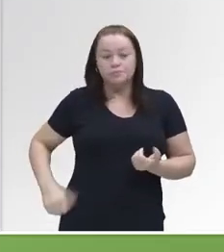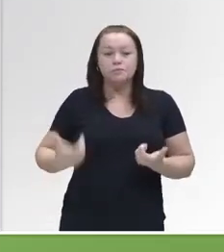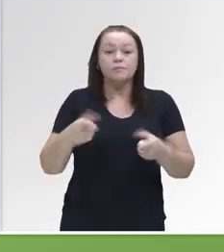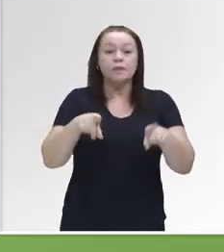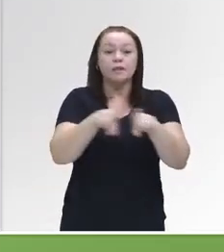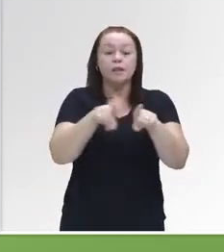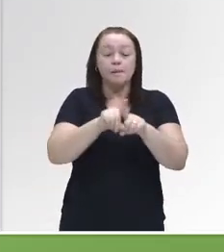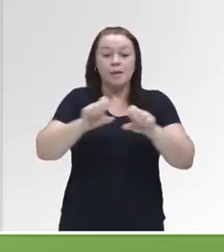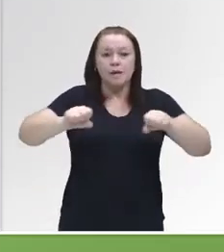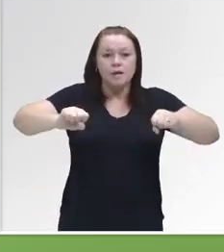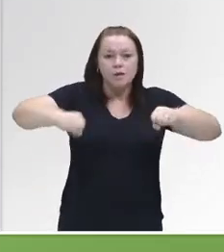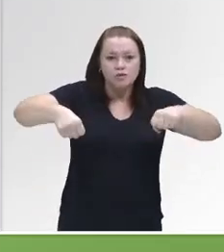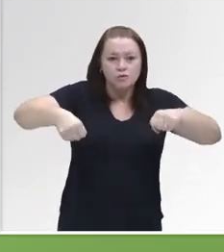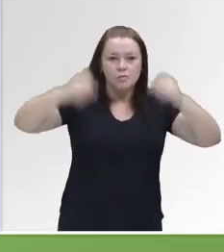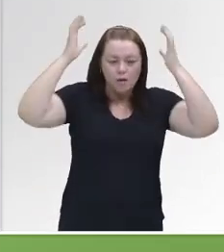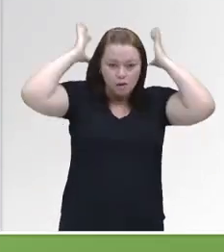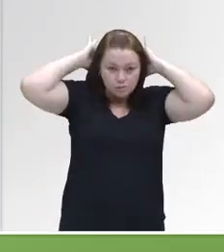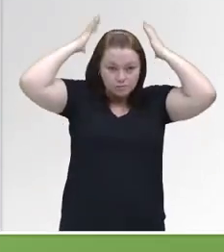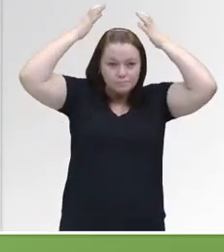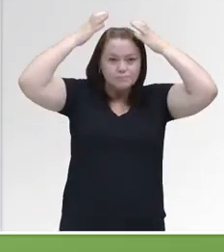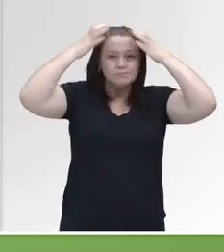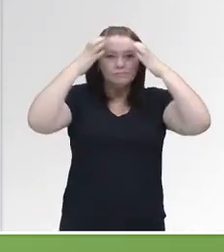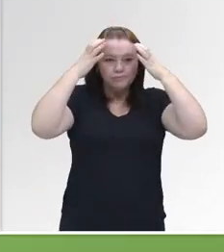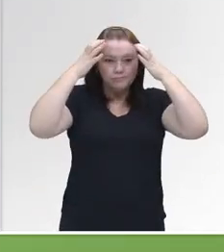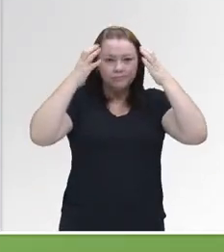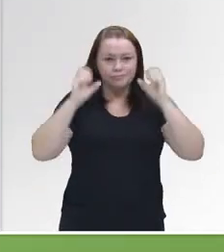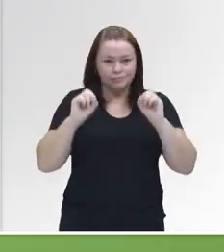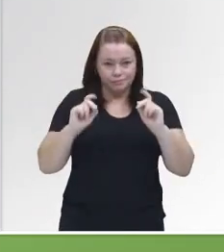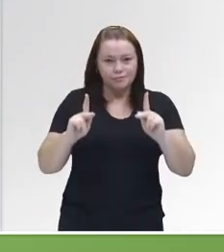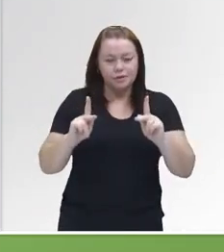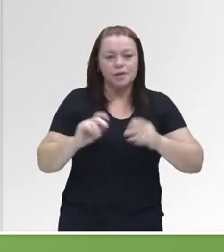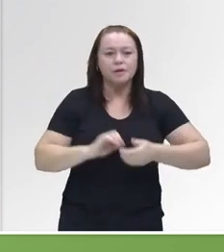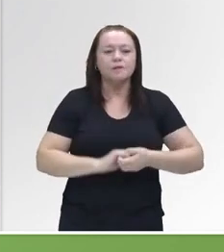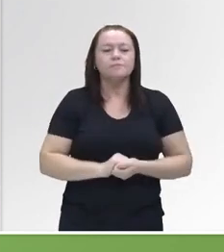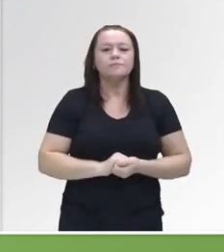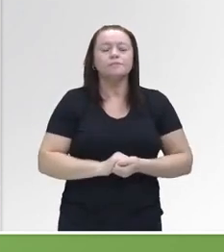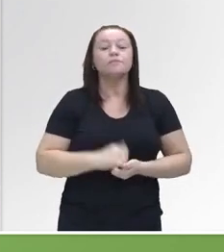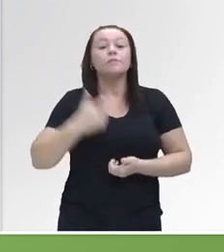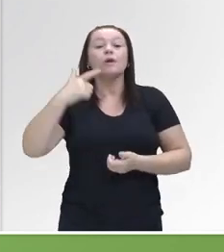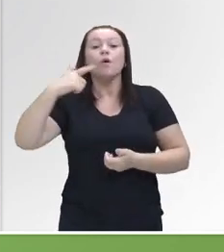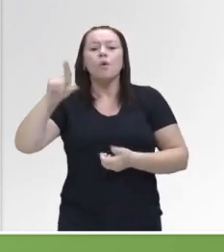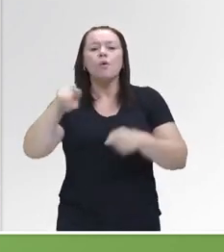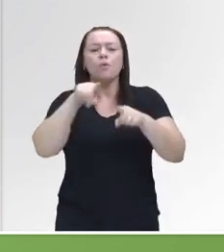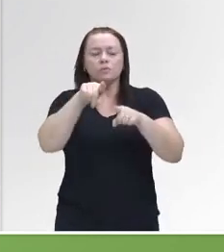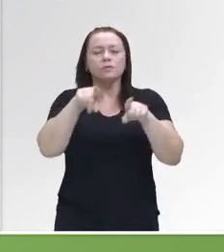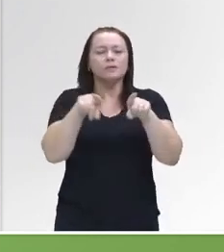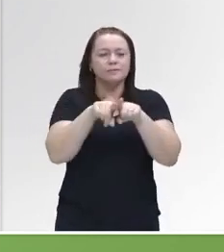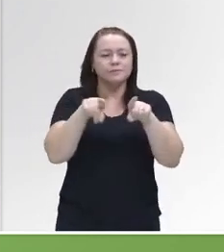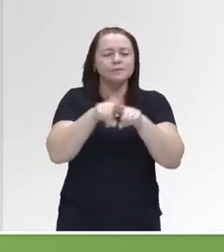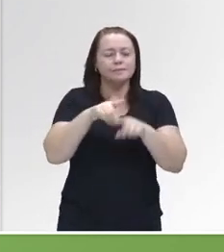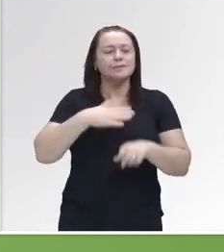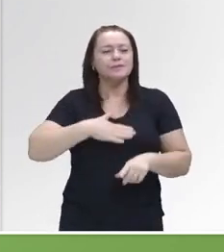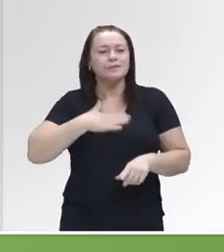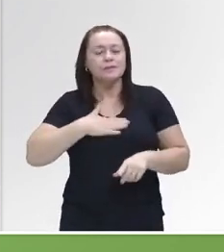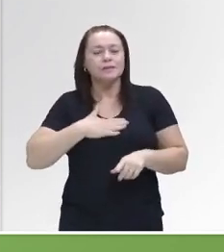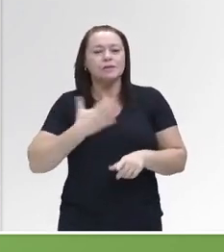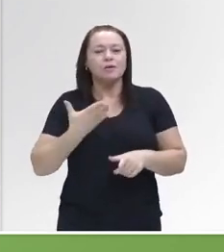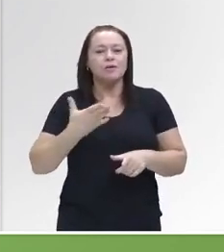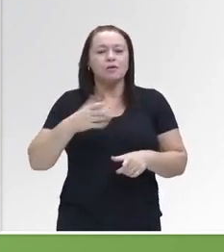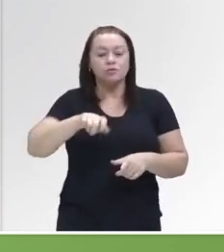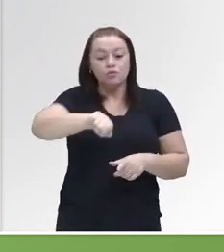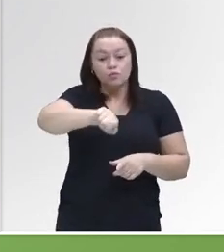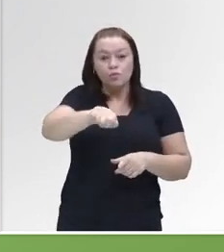usar capacete, tá bom? Uma outra situação que vocês gostam muito. Não mexer em